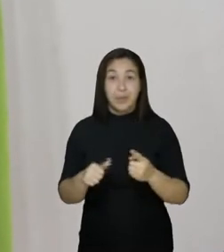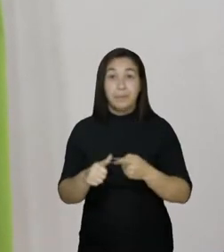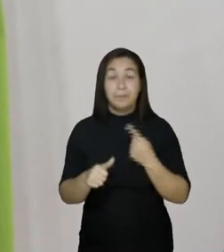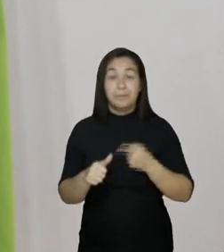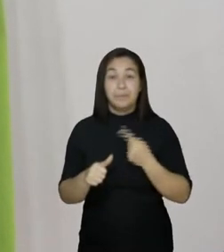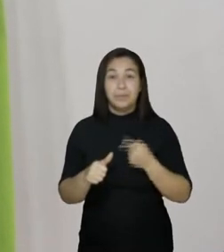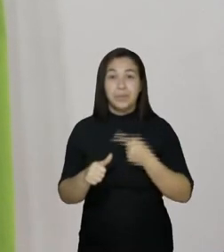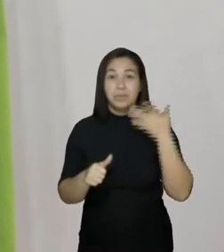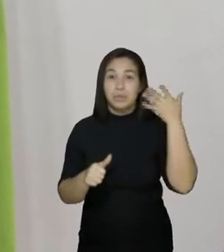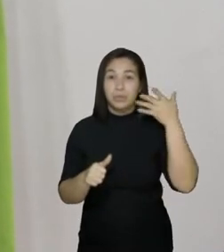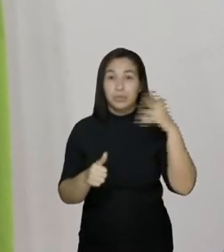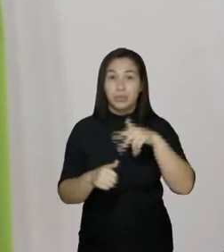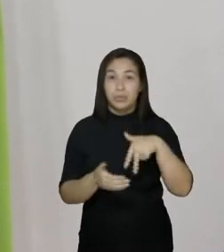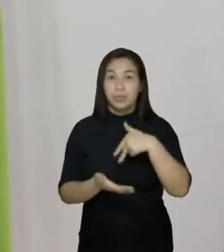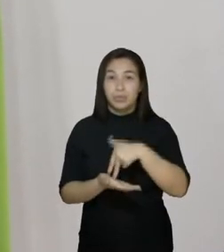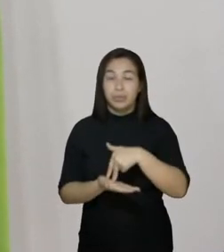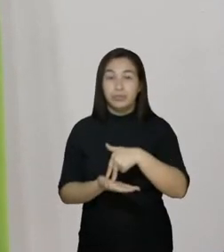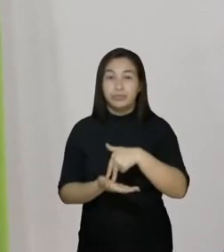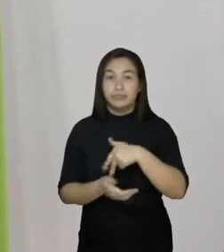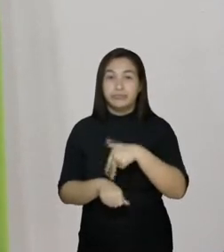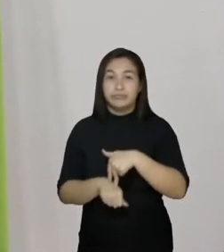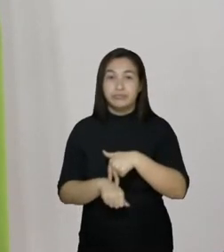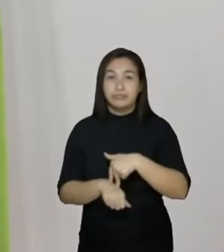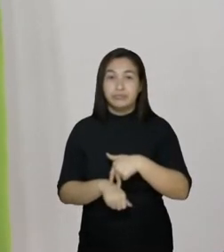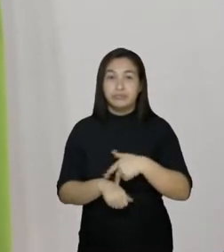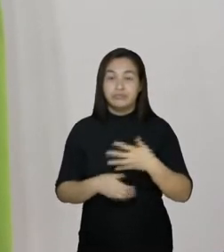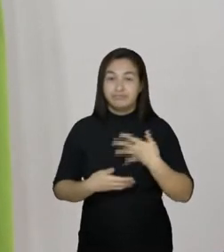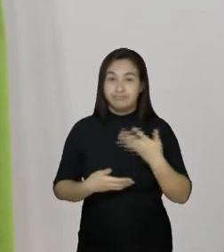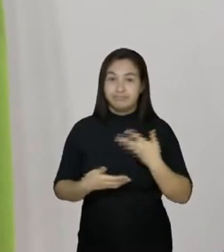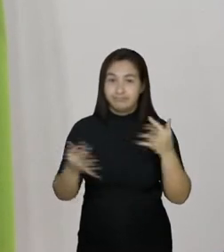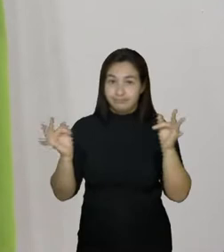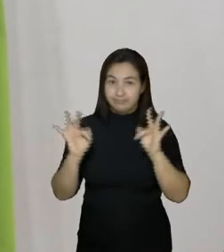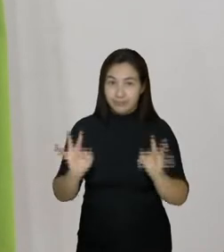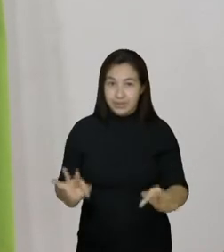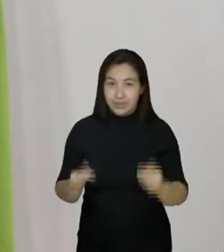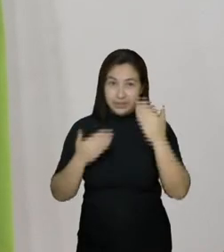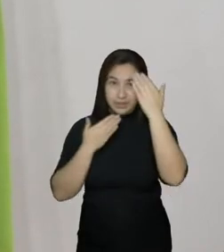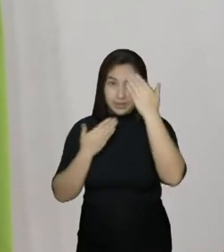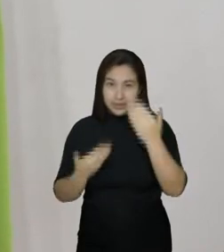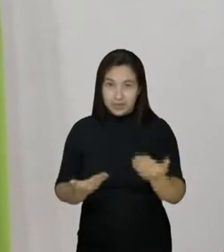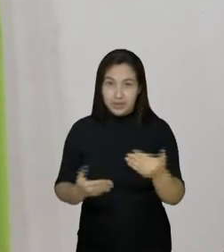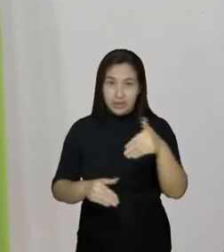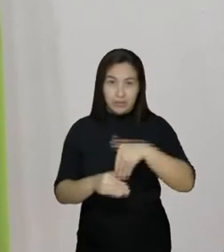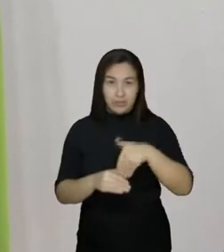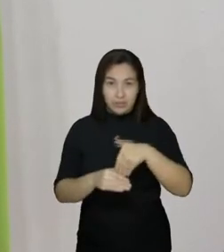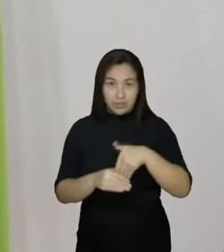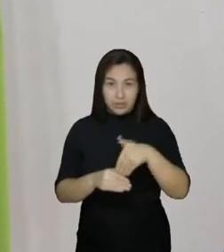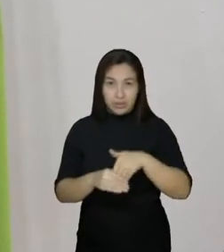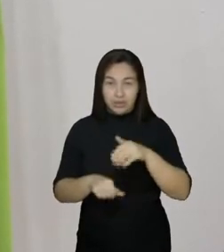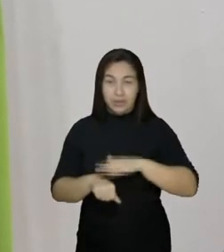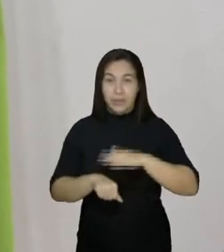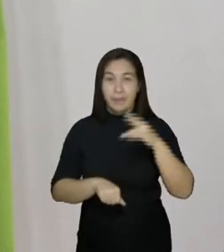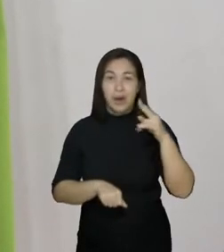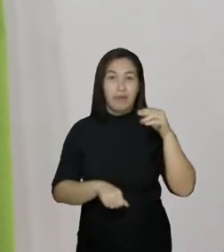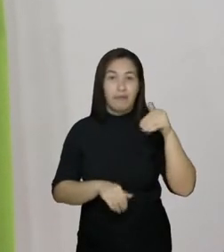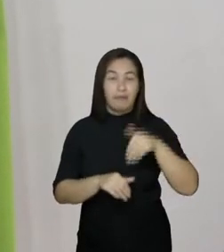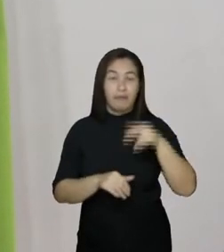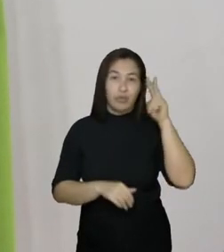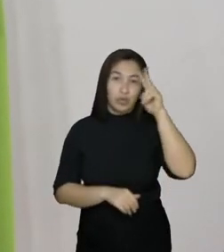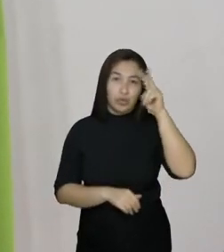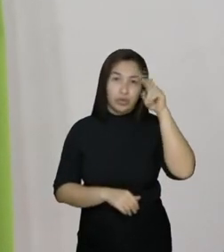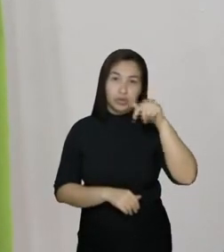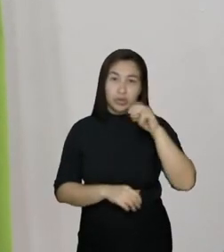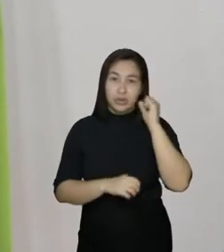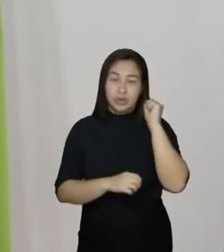pronunciamento nessa tribuna um pronunciamento de alegria para agradecer essa votação histórica, a deputada mais votada da história de Santa Catarina, mas não